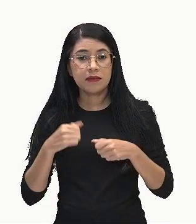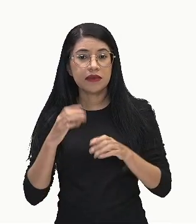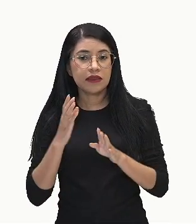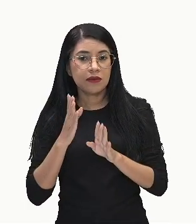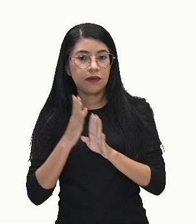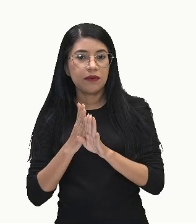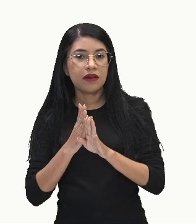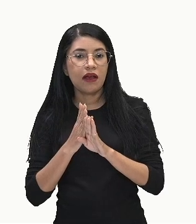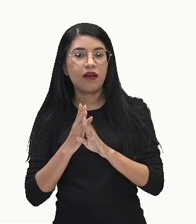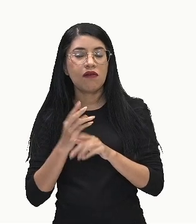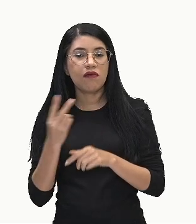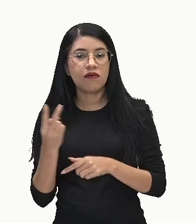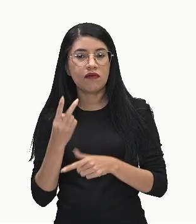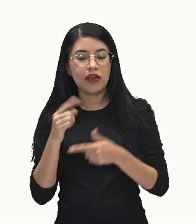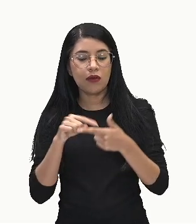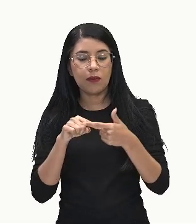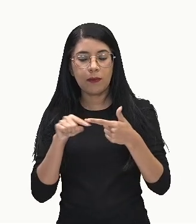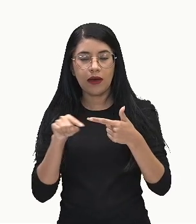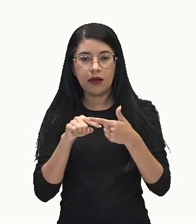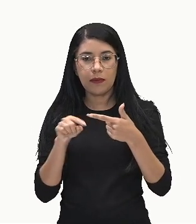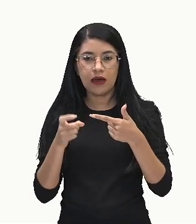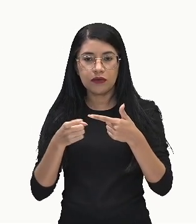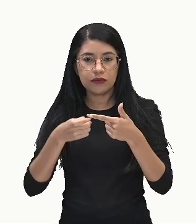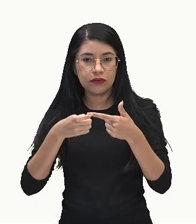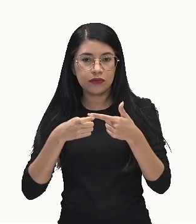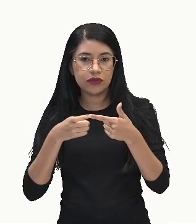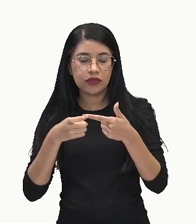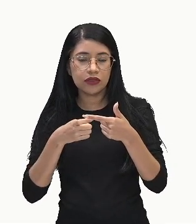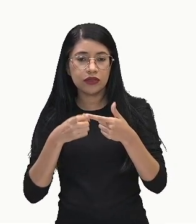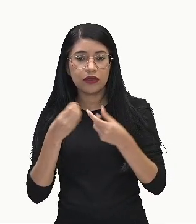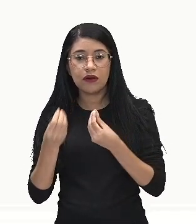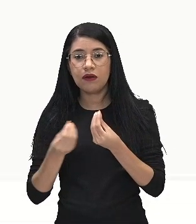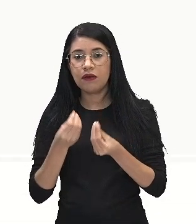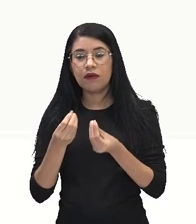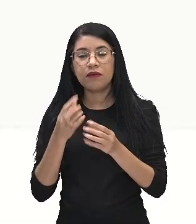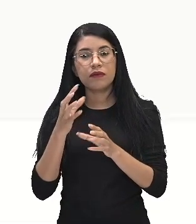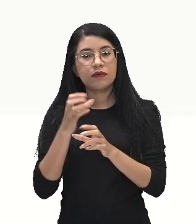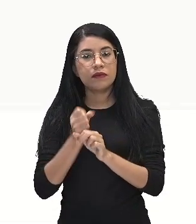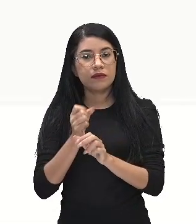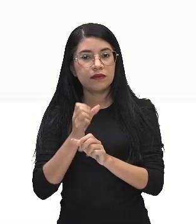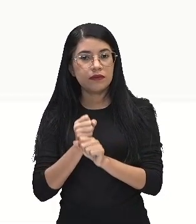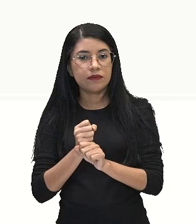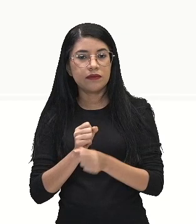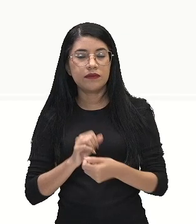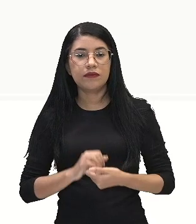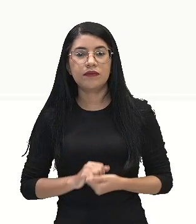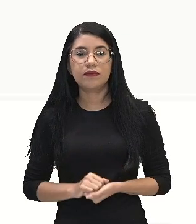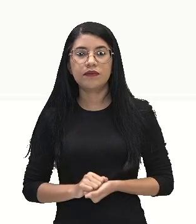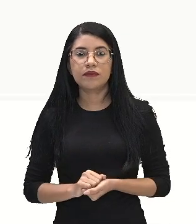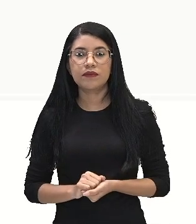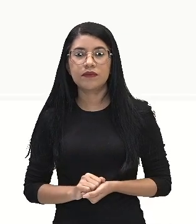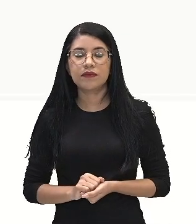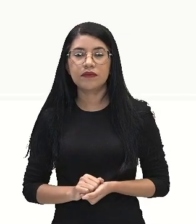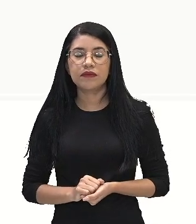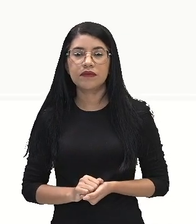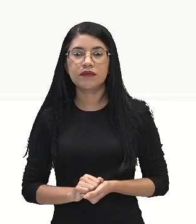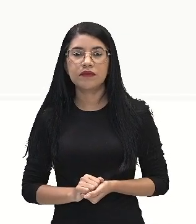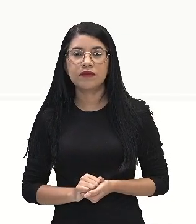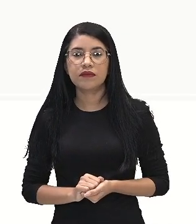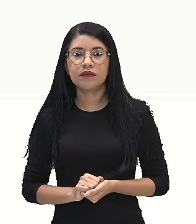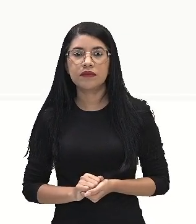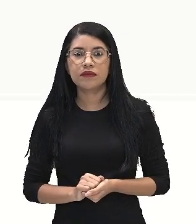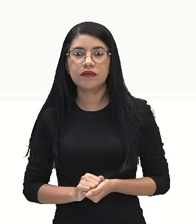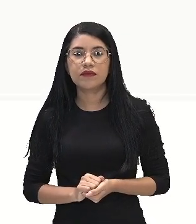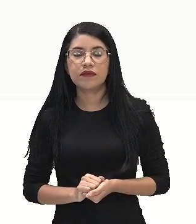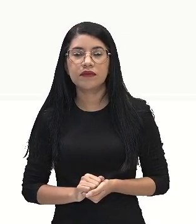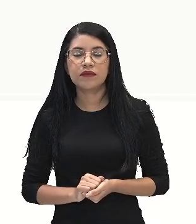outro lado do triângulo, o lado X. Como é que nós vamos calcular esse lado X aí do triângulo? Vamos